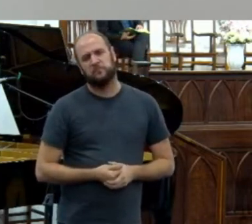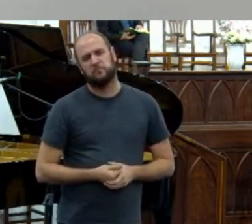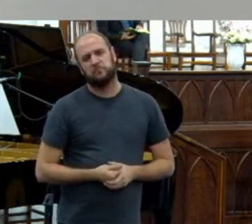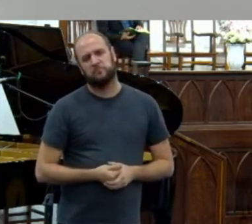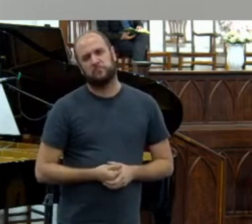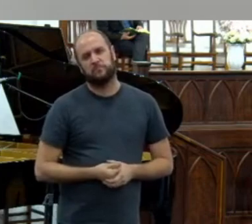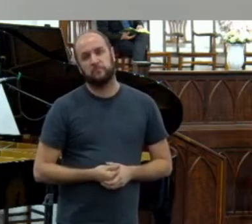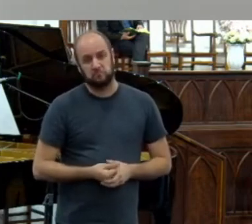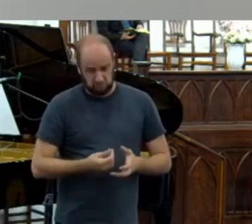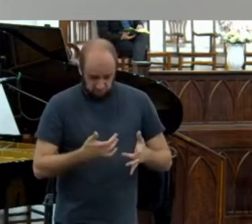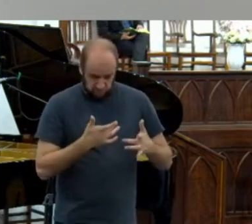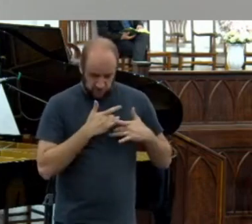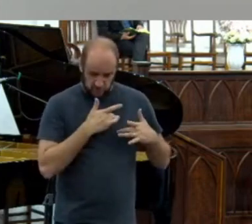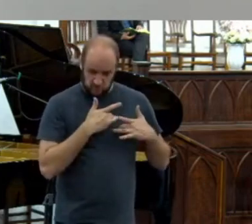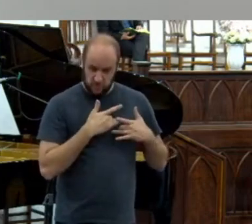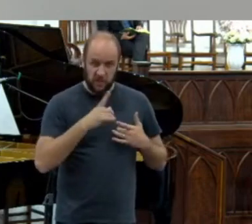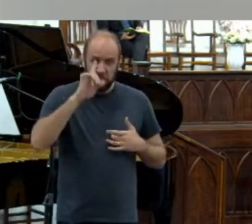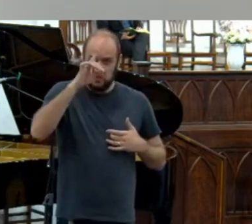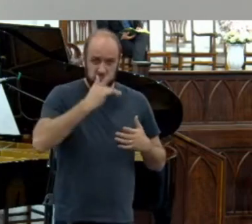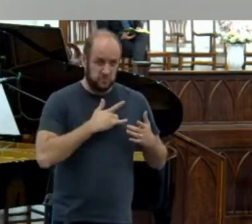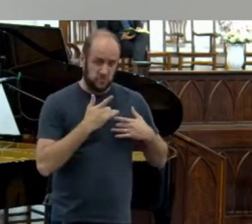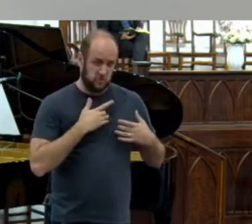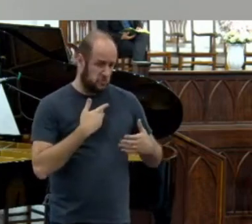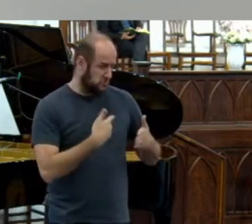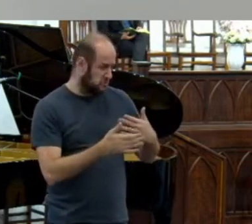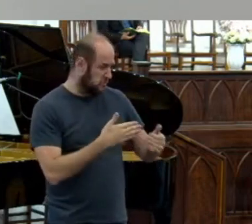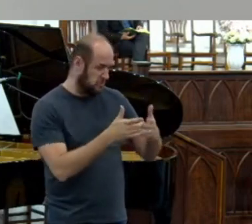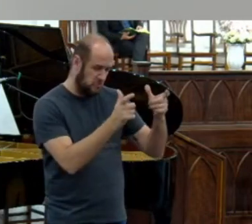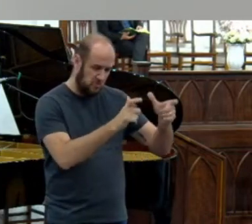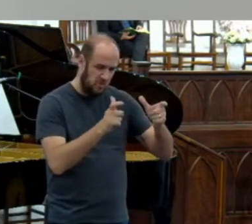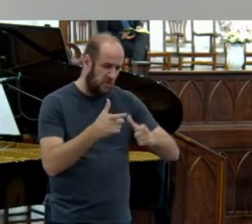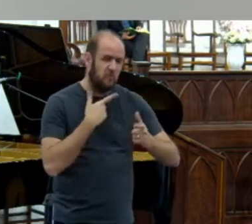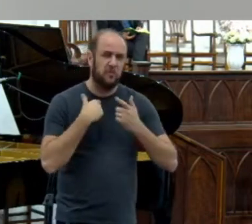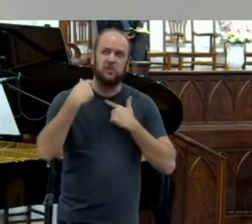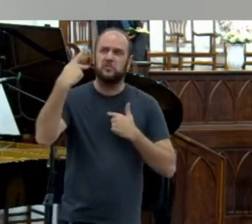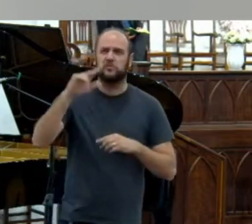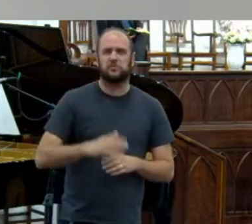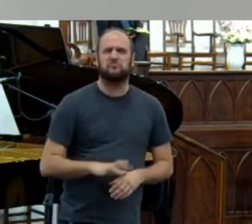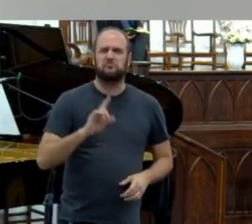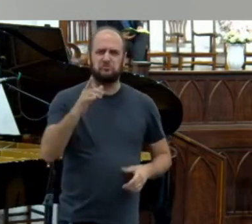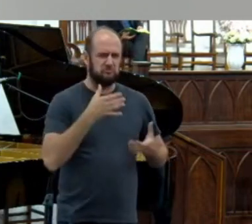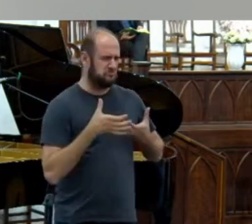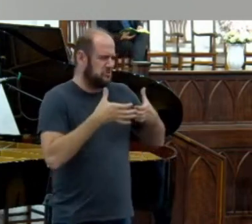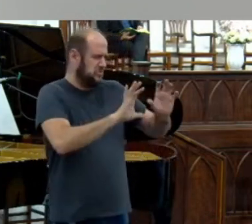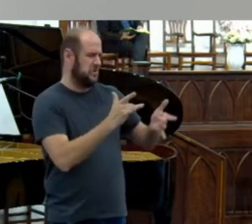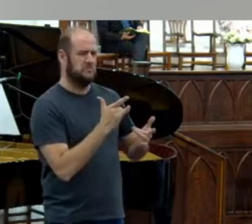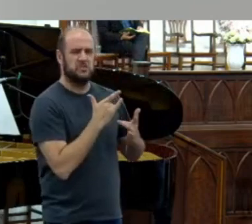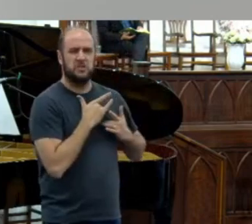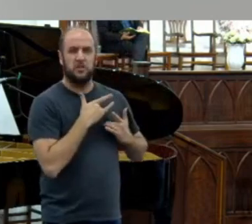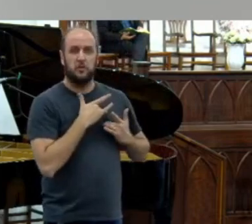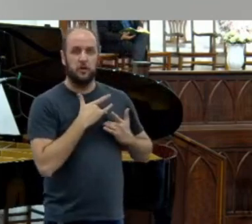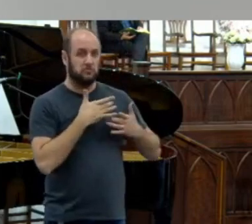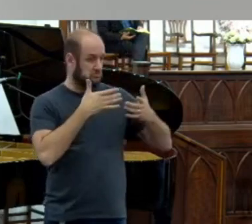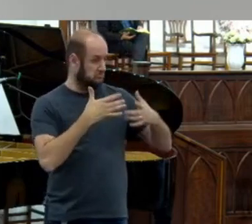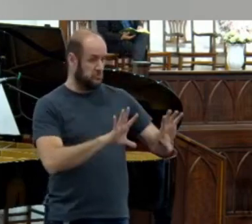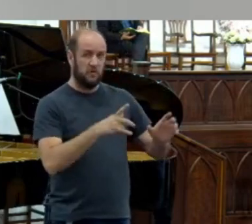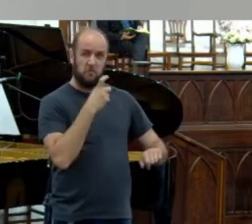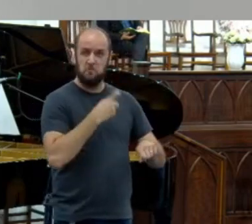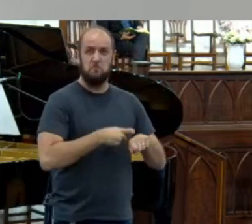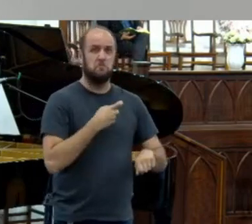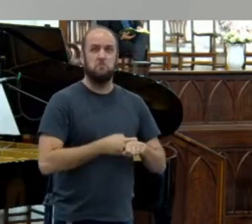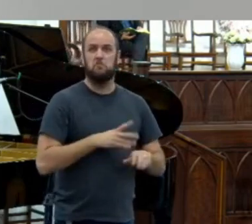tenho misericórdia de quem eu quero, e aquele a quem eu não quero dar misericórdia, eu endureço.